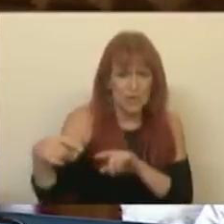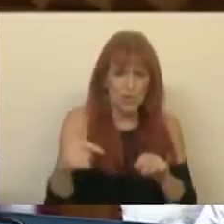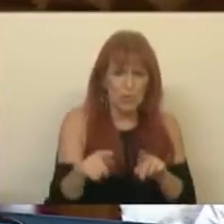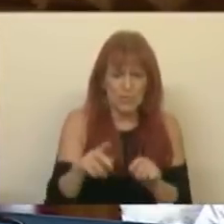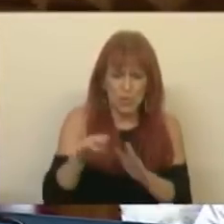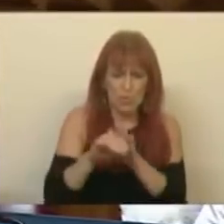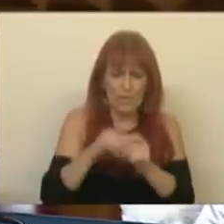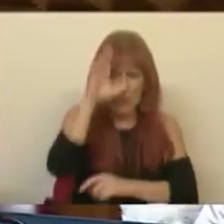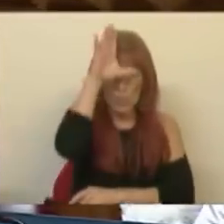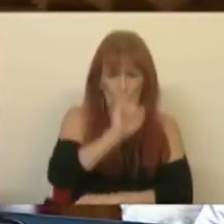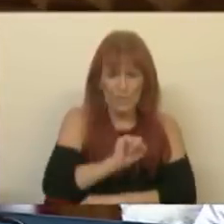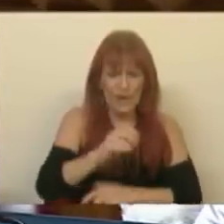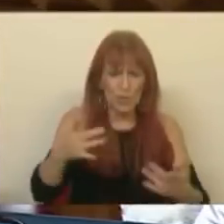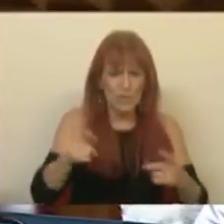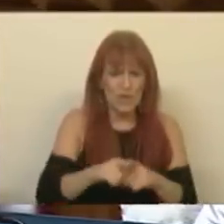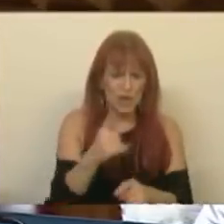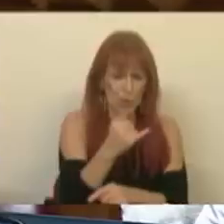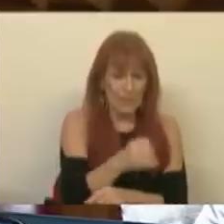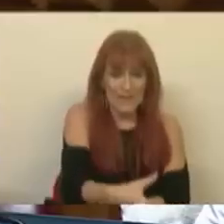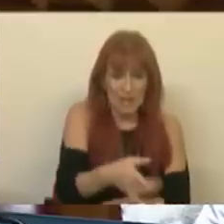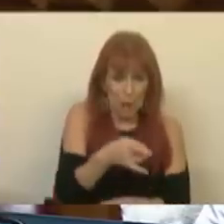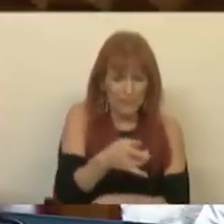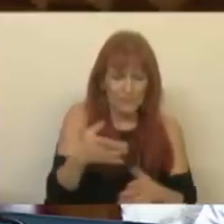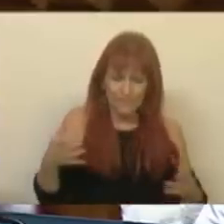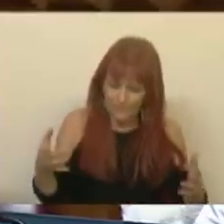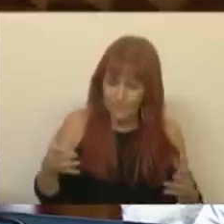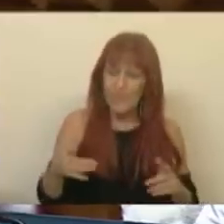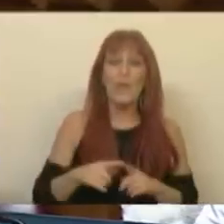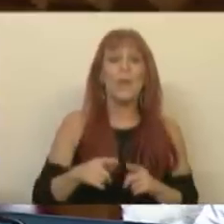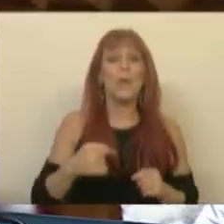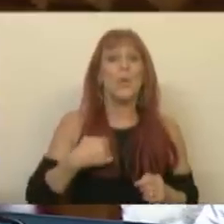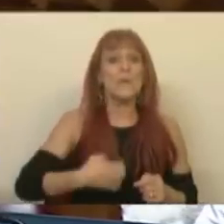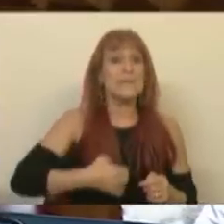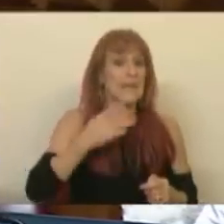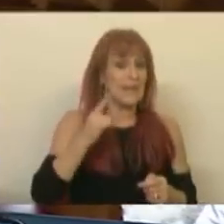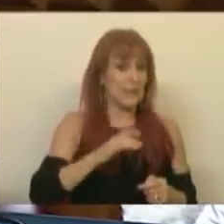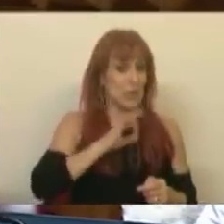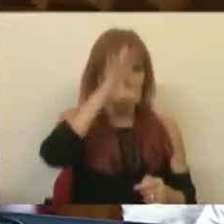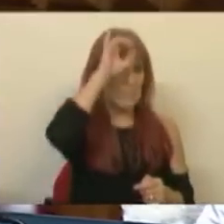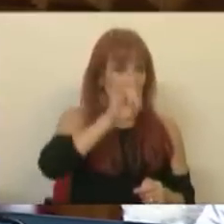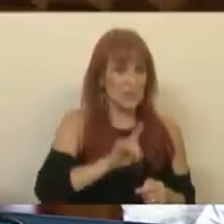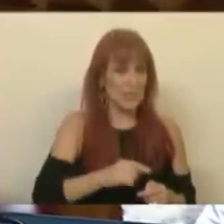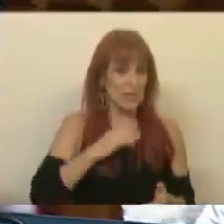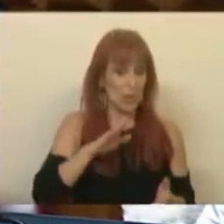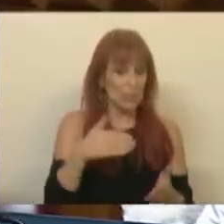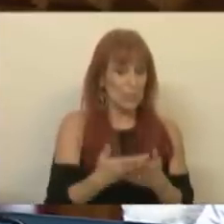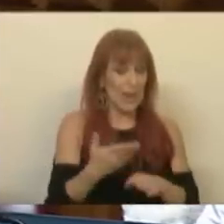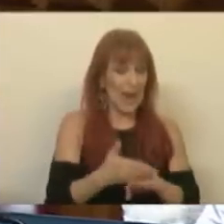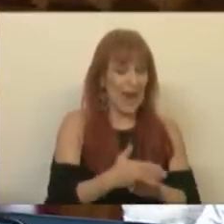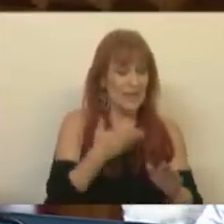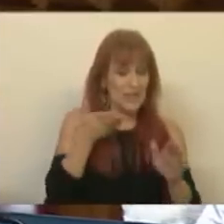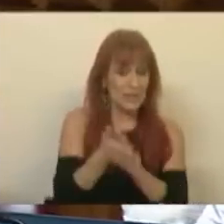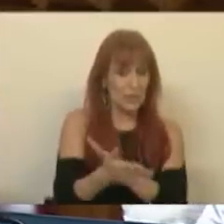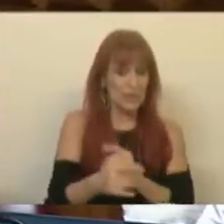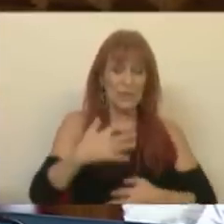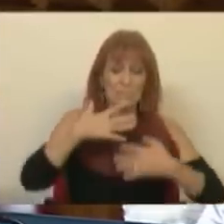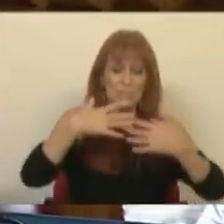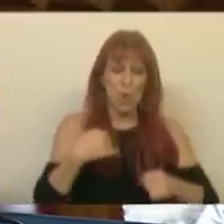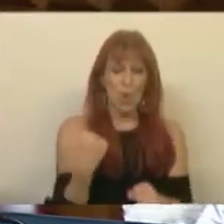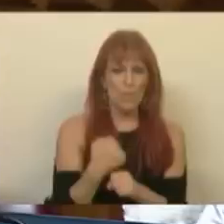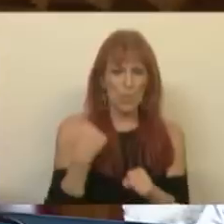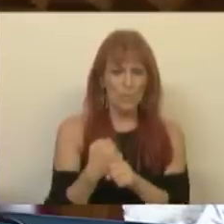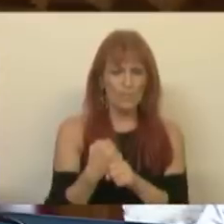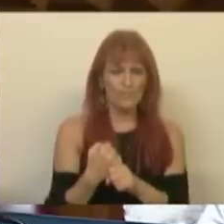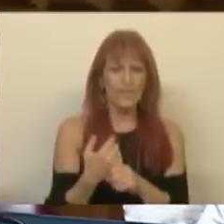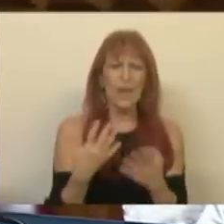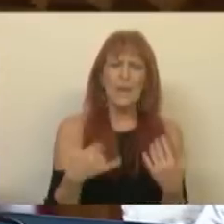do programa do governo em 2019 o que quer dizer senhor primeiro ministro que eu propunha antes da entrada em Plenitude funções